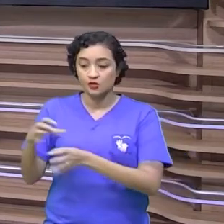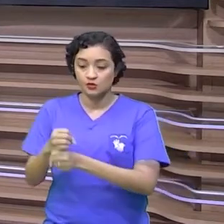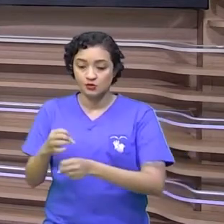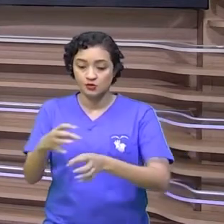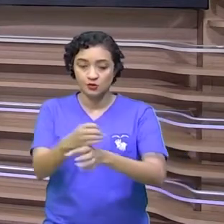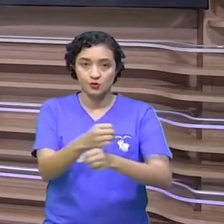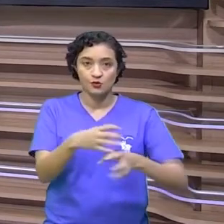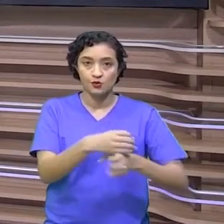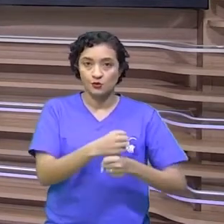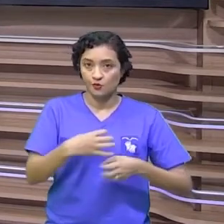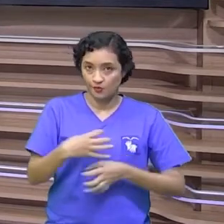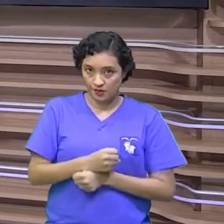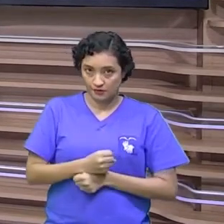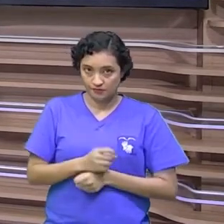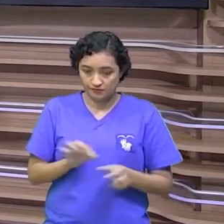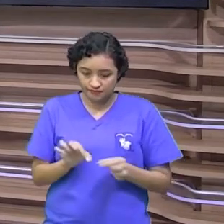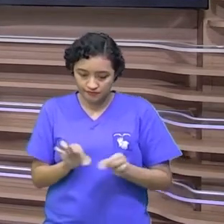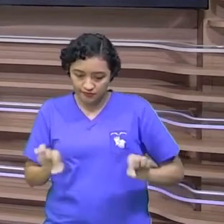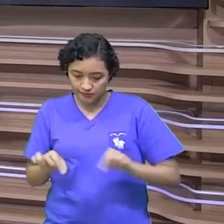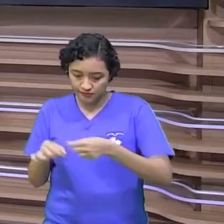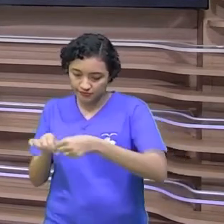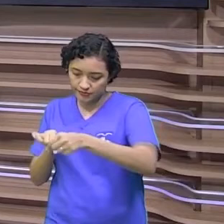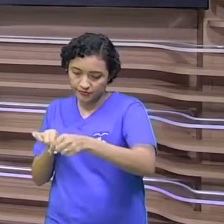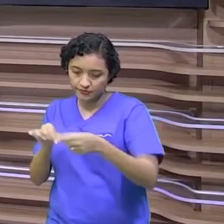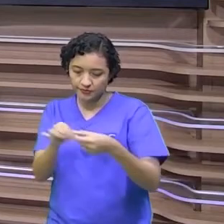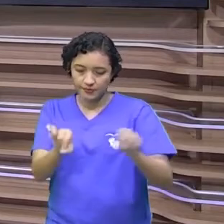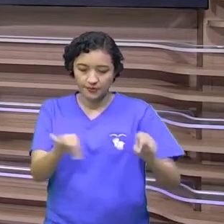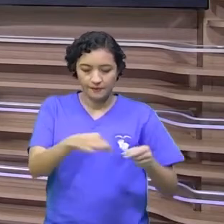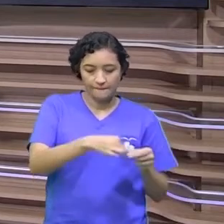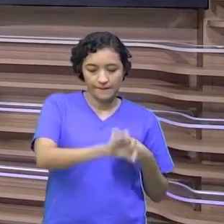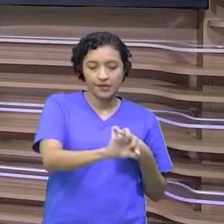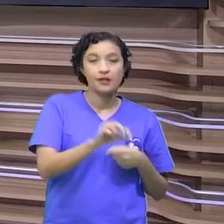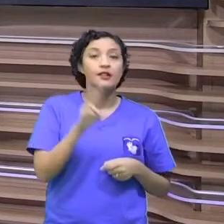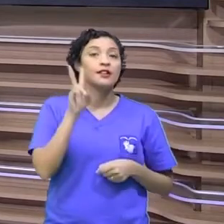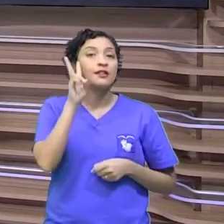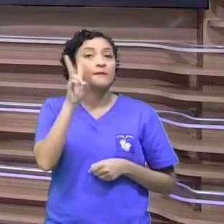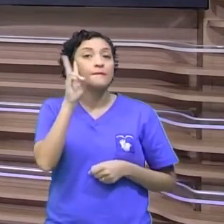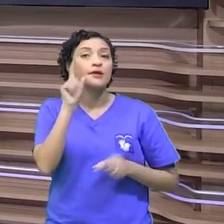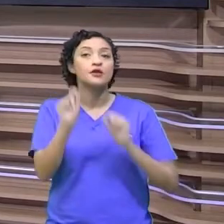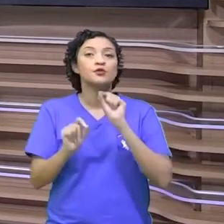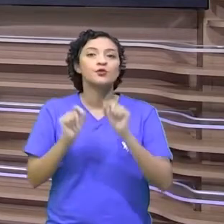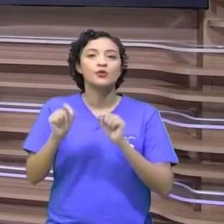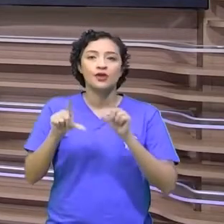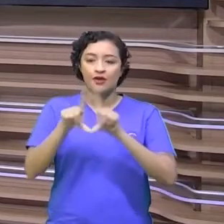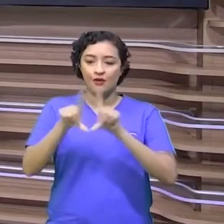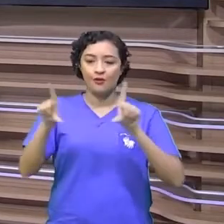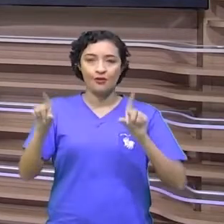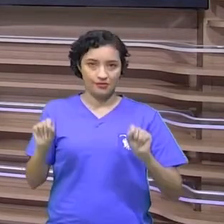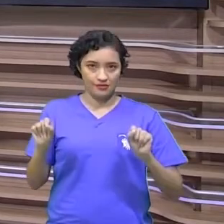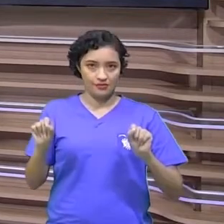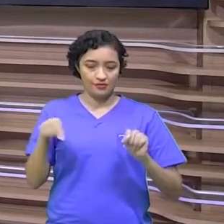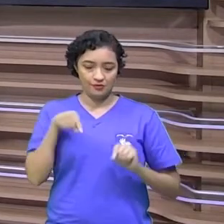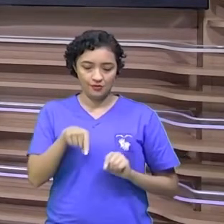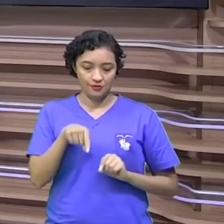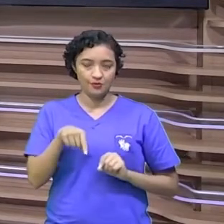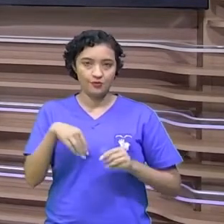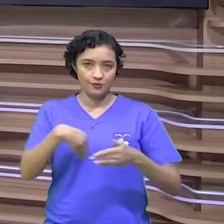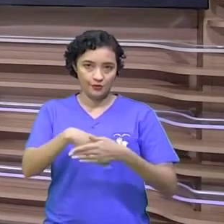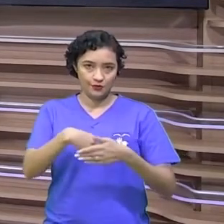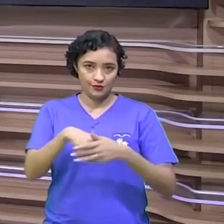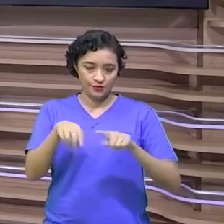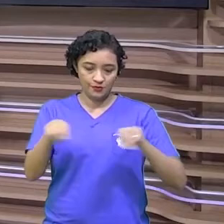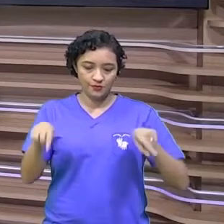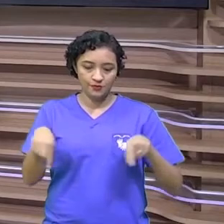de todos os lados do campo de futebol. Lembrando que o nosso campo de futebol era o quê? Um retângulo, correto? Mas,